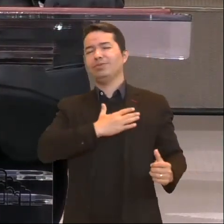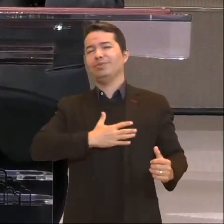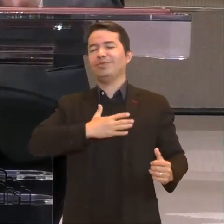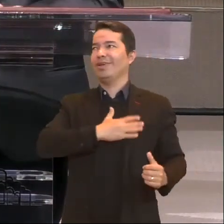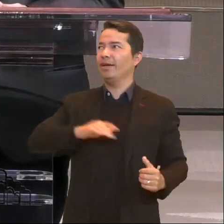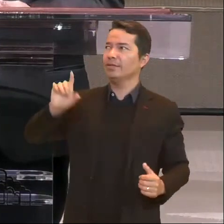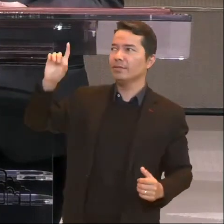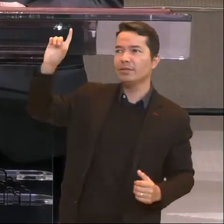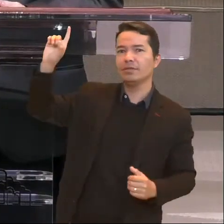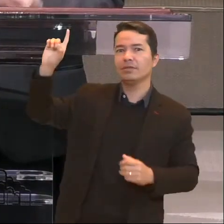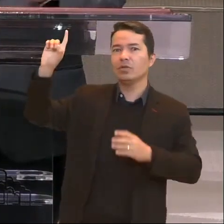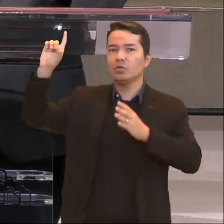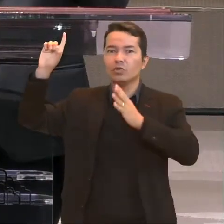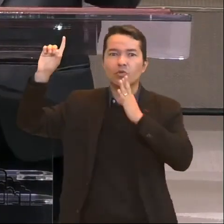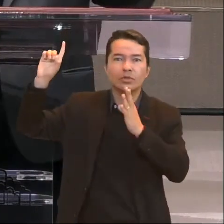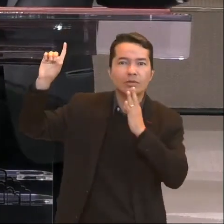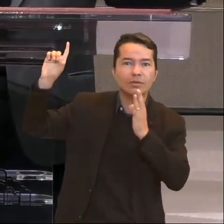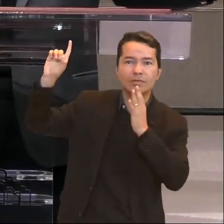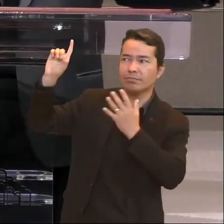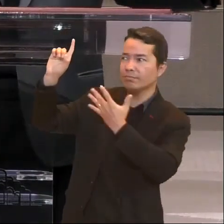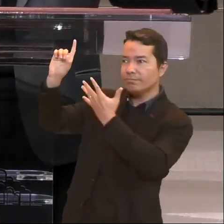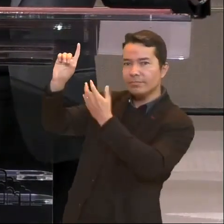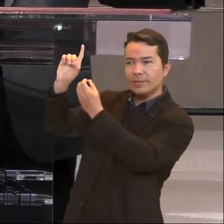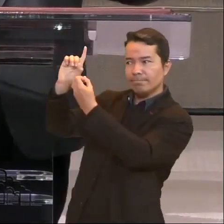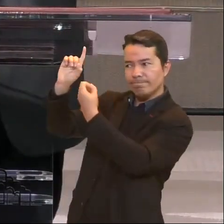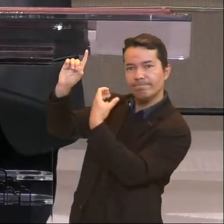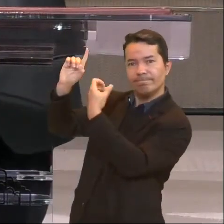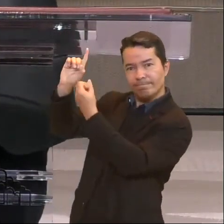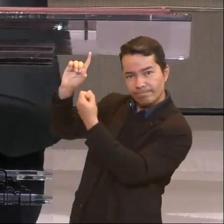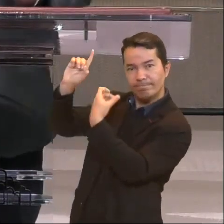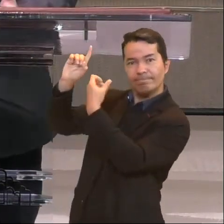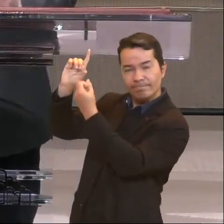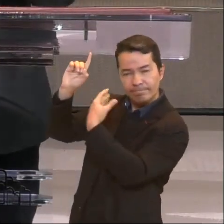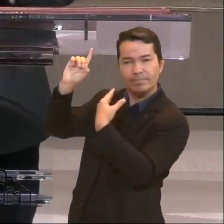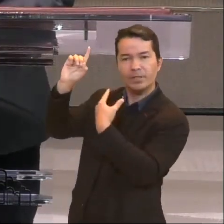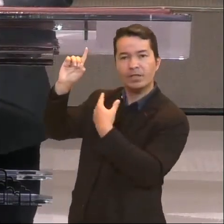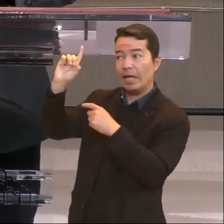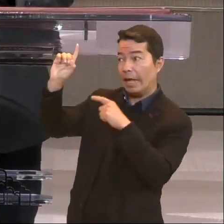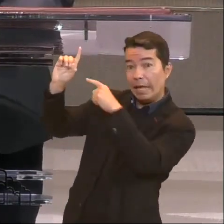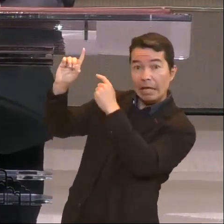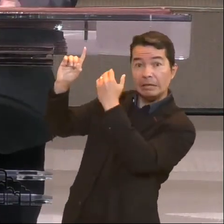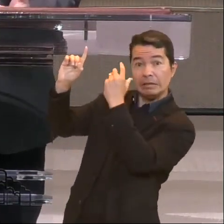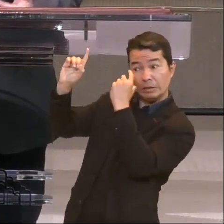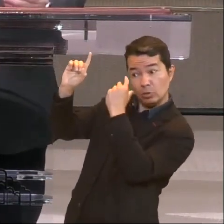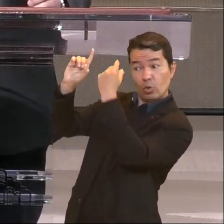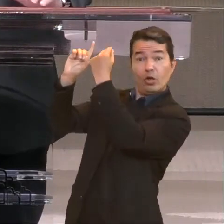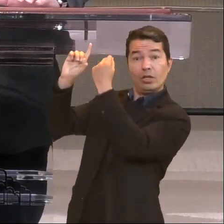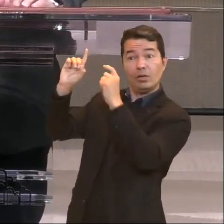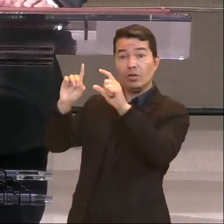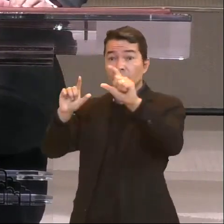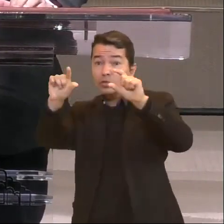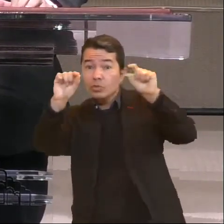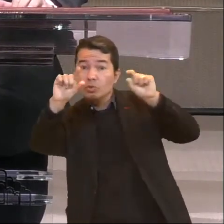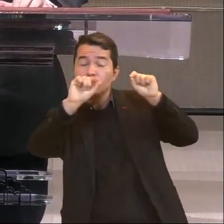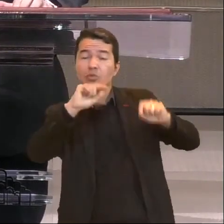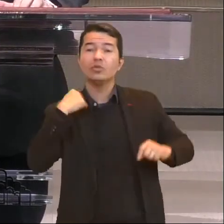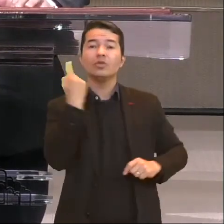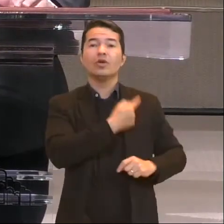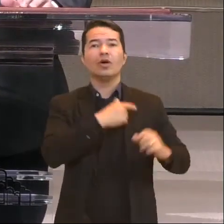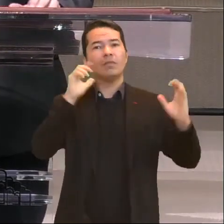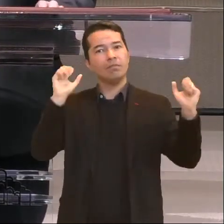meio do conhecimento que temos daquele que nos chamou para tomar parte na sua própria glória e